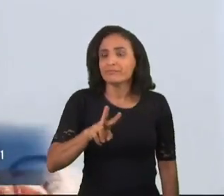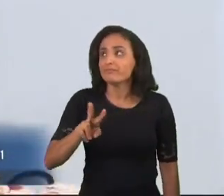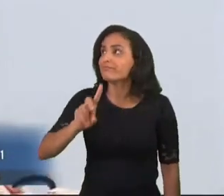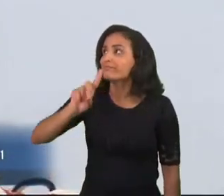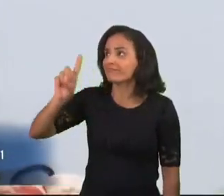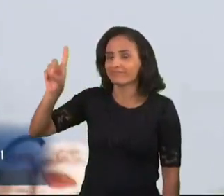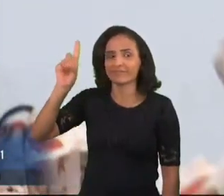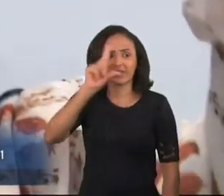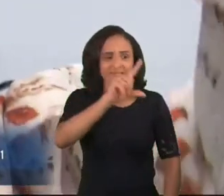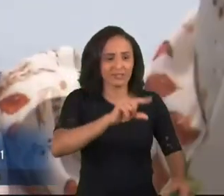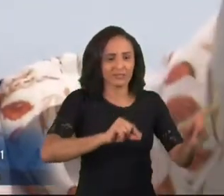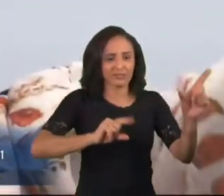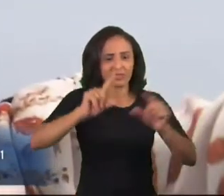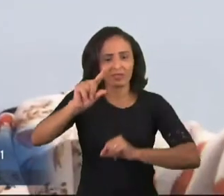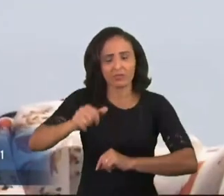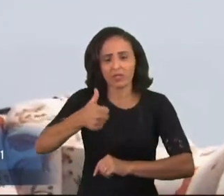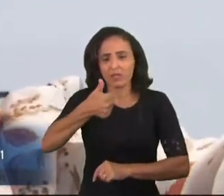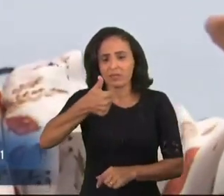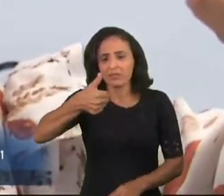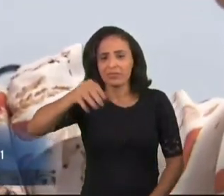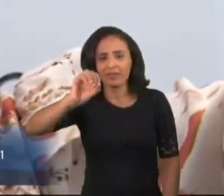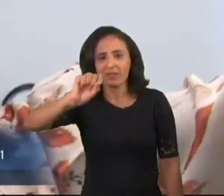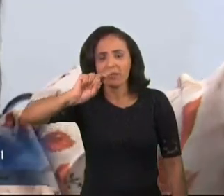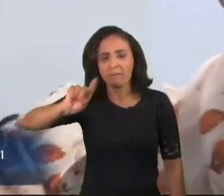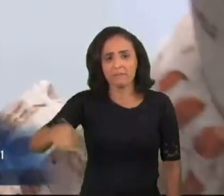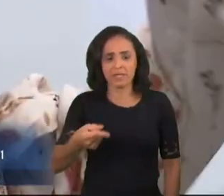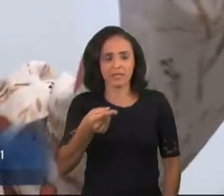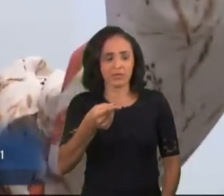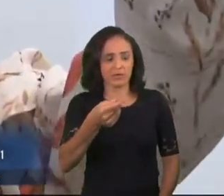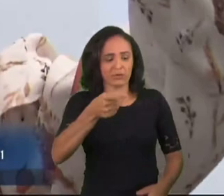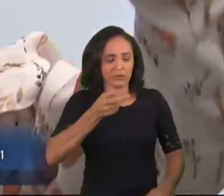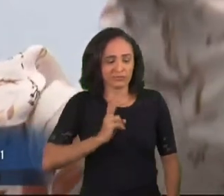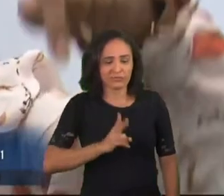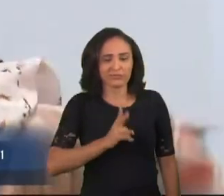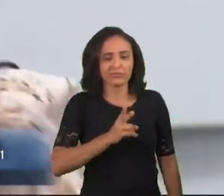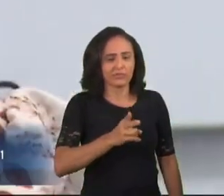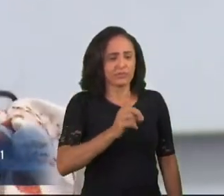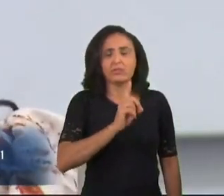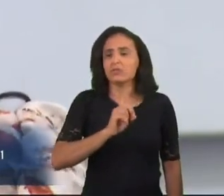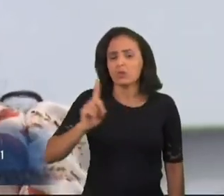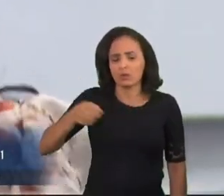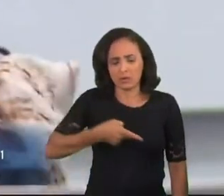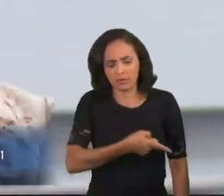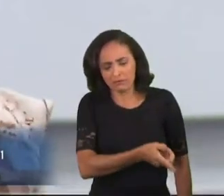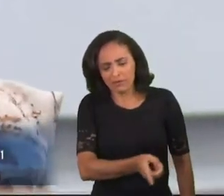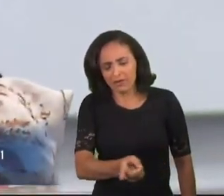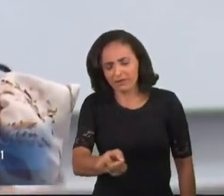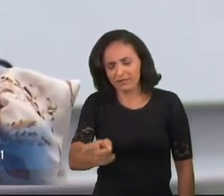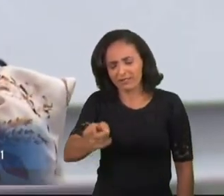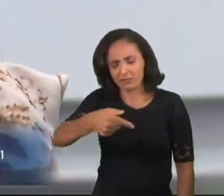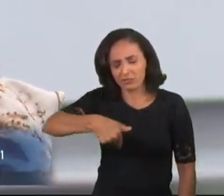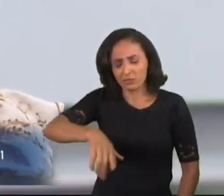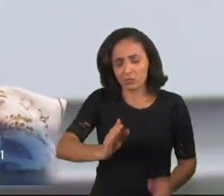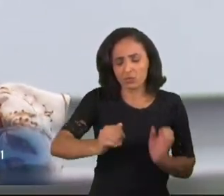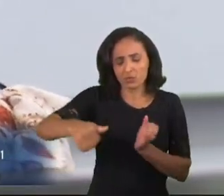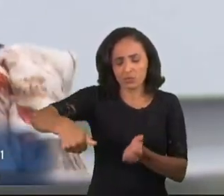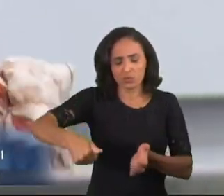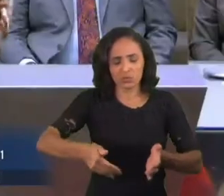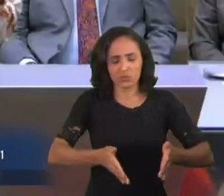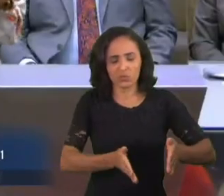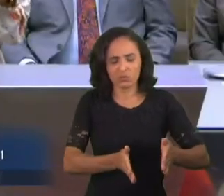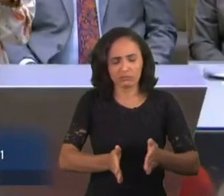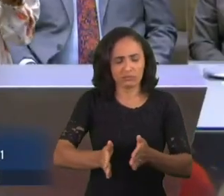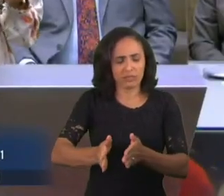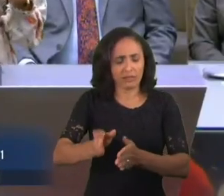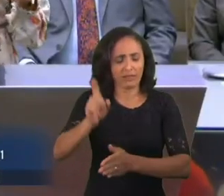escolha ficaram 10 mil pra lutar. Deus disse, desce todos eles até o ribeiro.